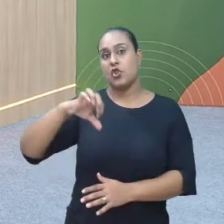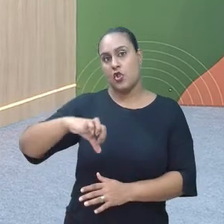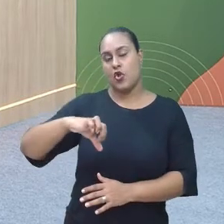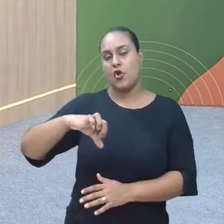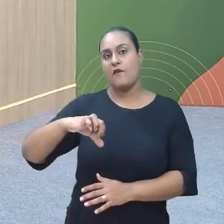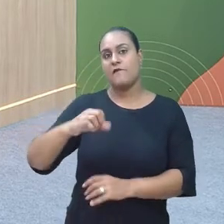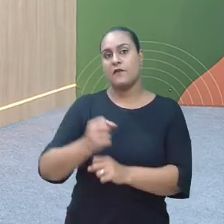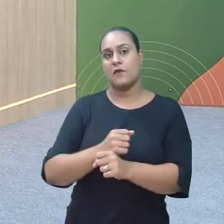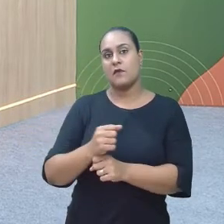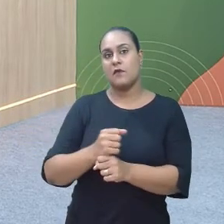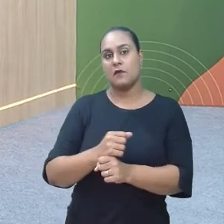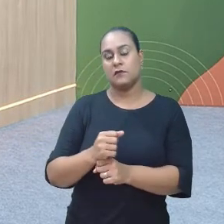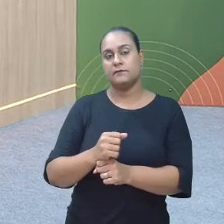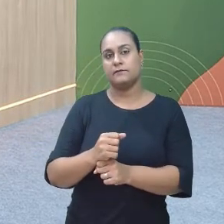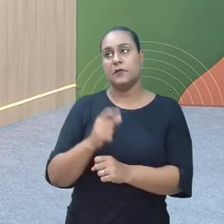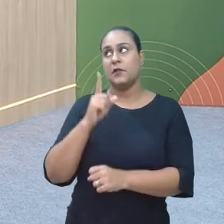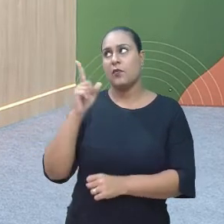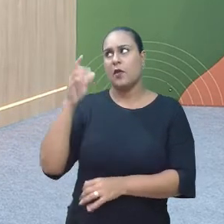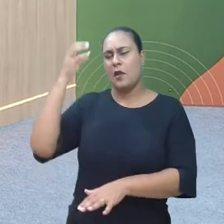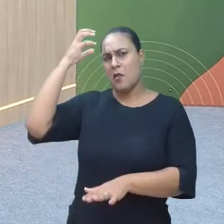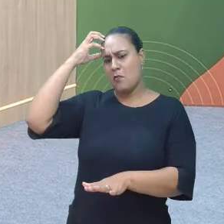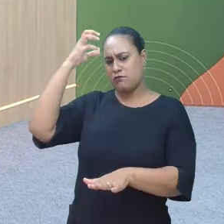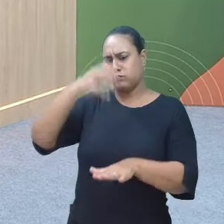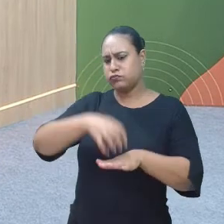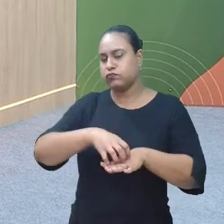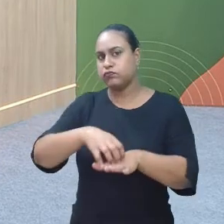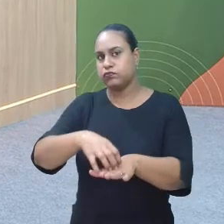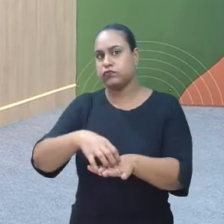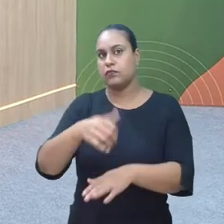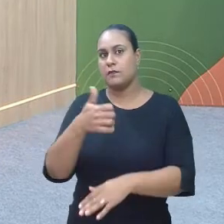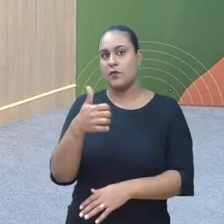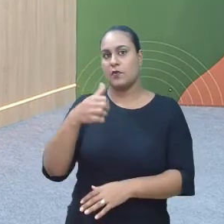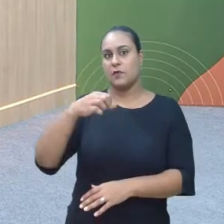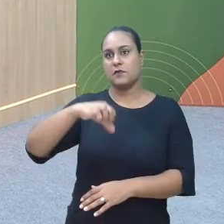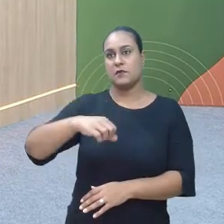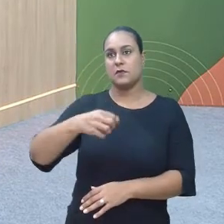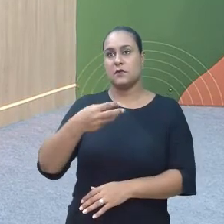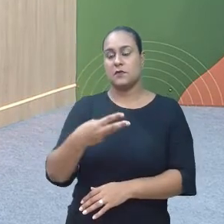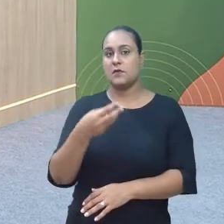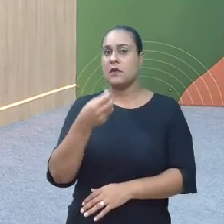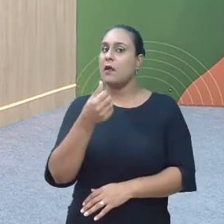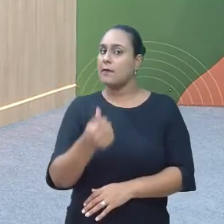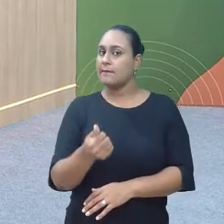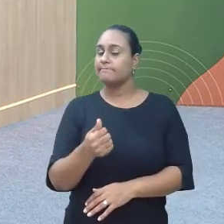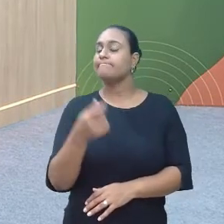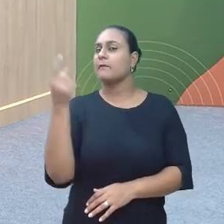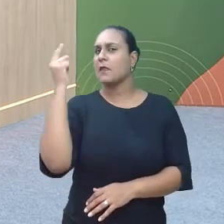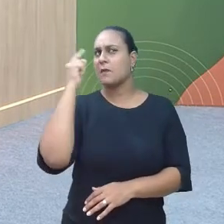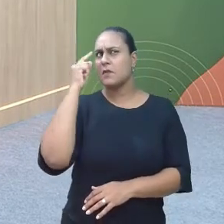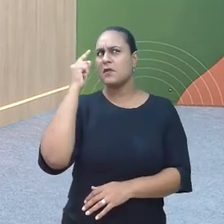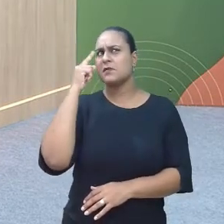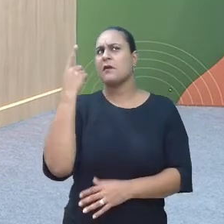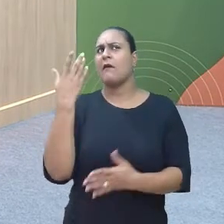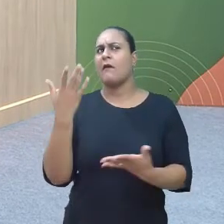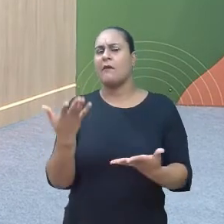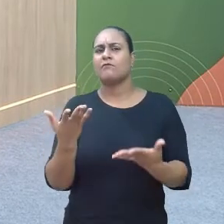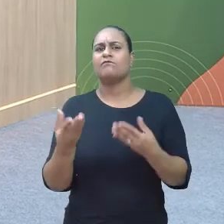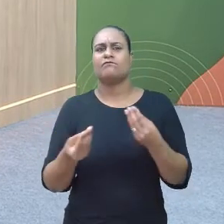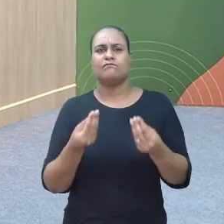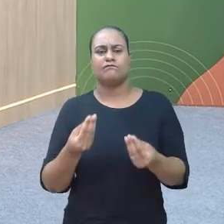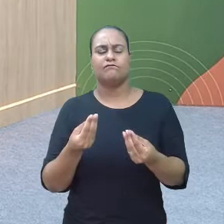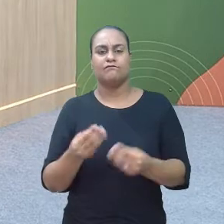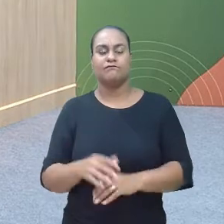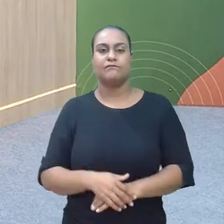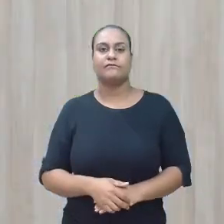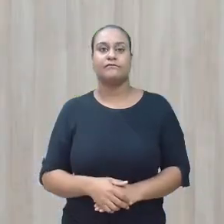em 1831. Então esse é um dado interessante, né, para pensar sobre, né, esses encontros e desencontros da